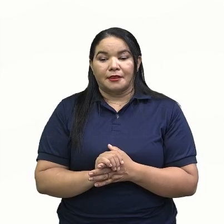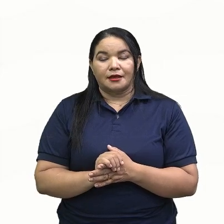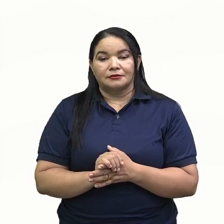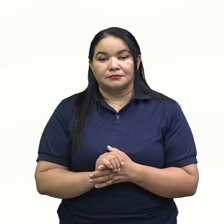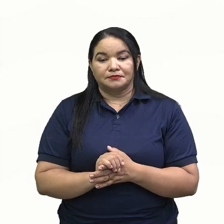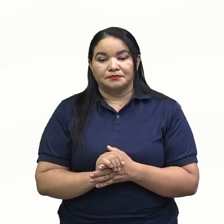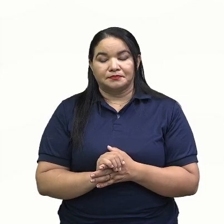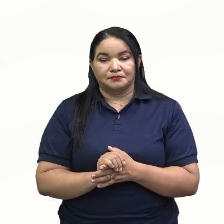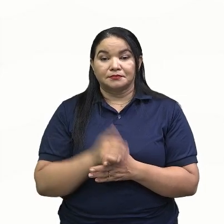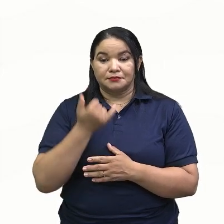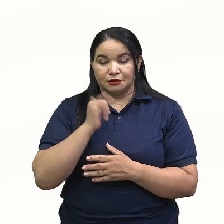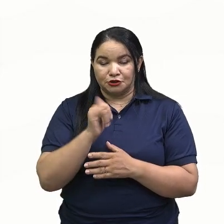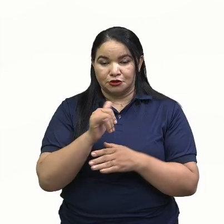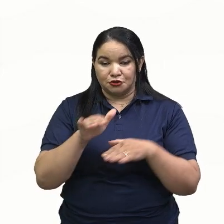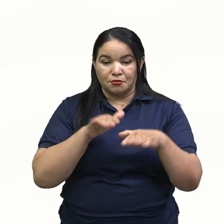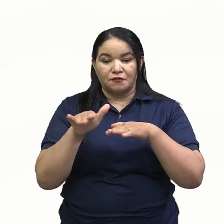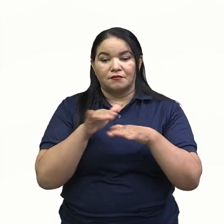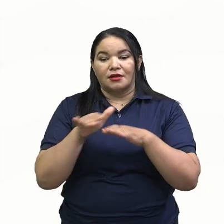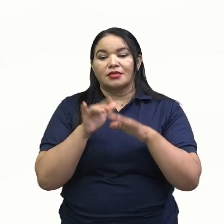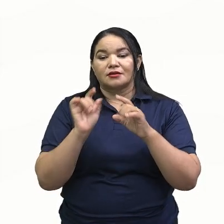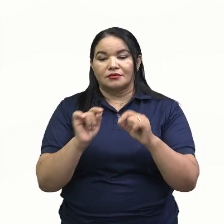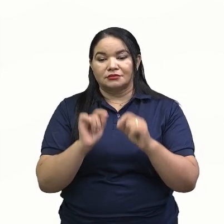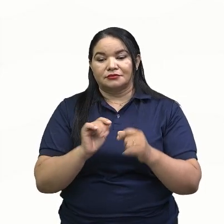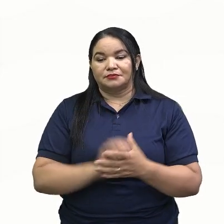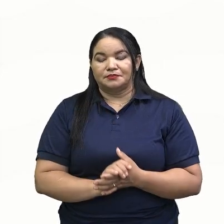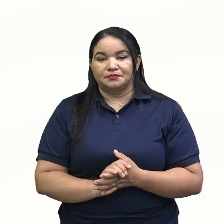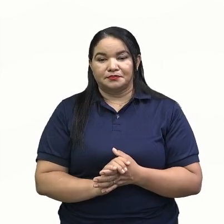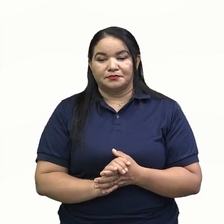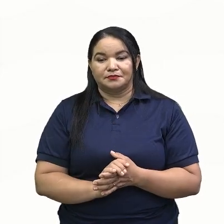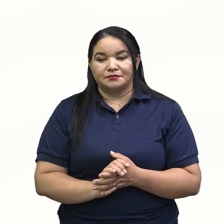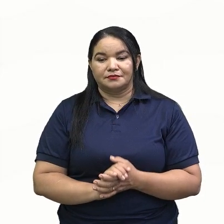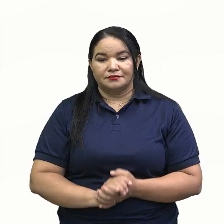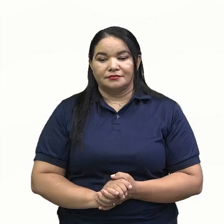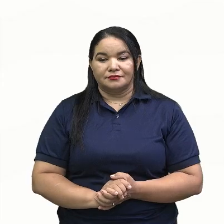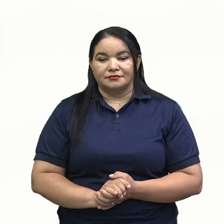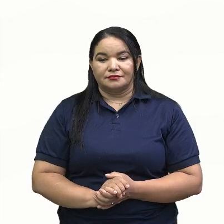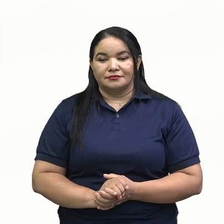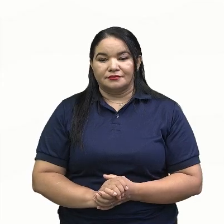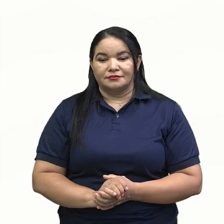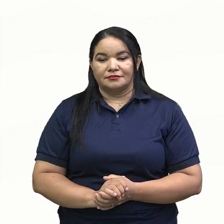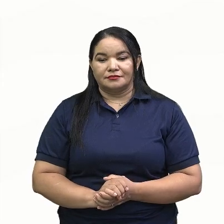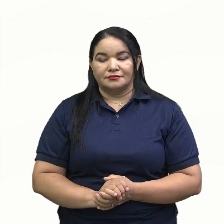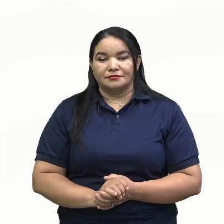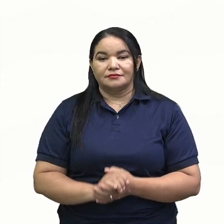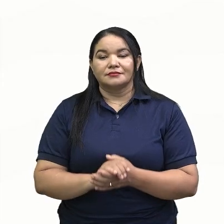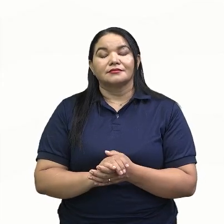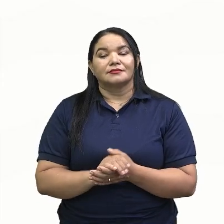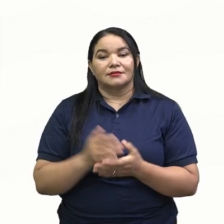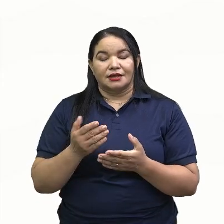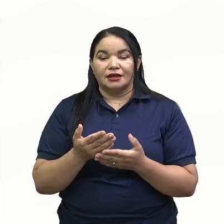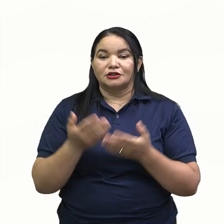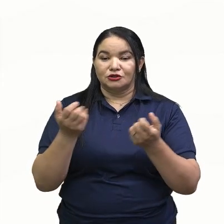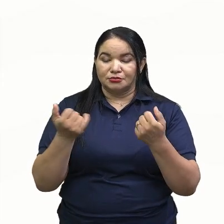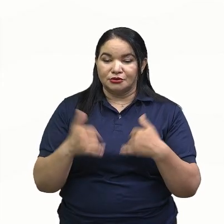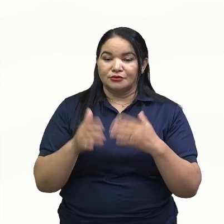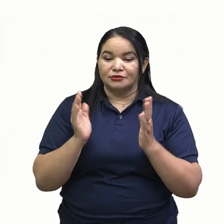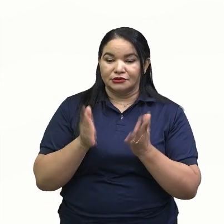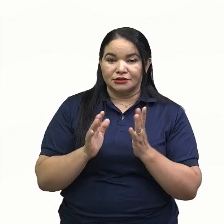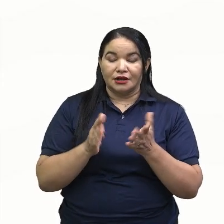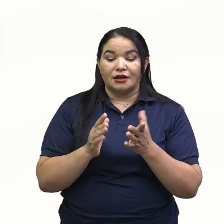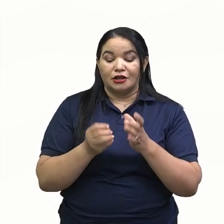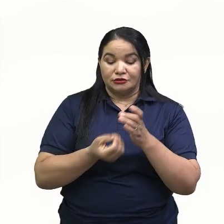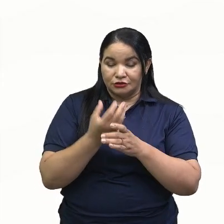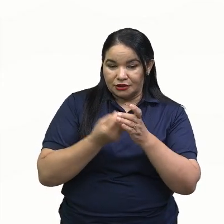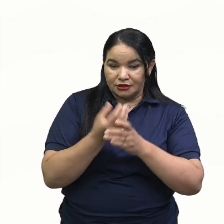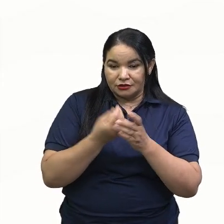foi o gerador. Falamos do gerador. Se falo do